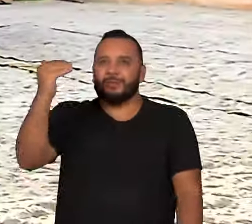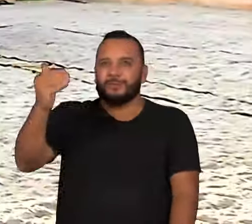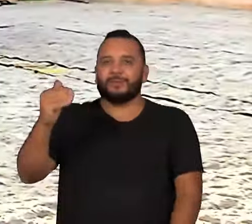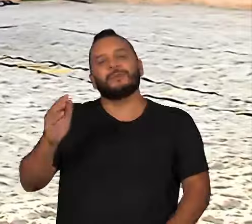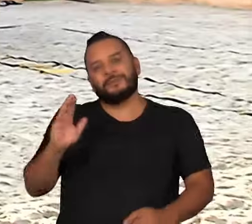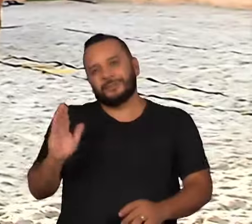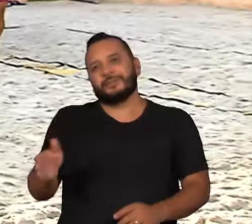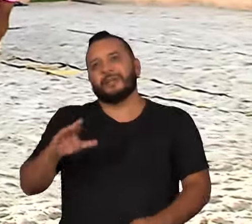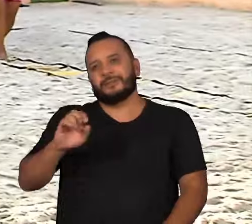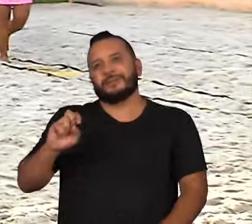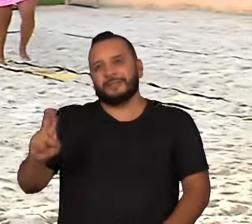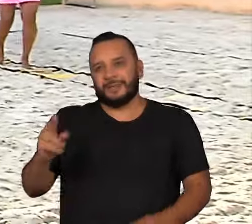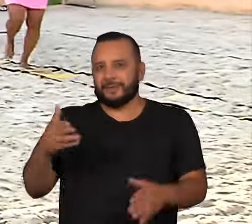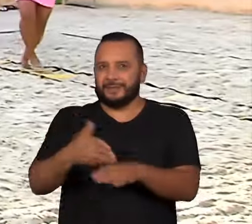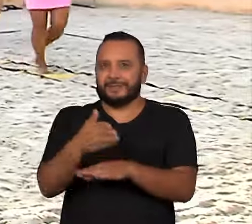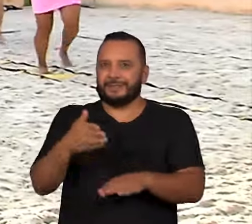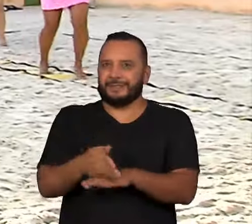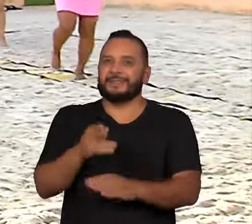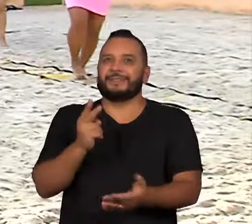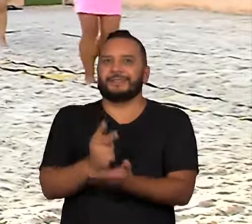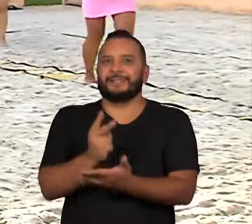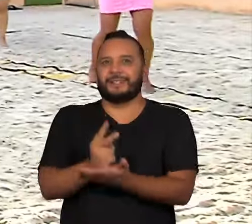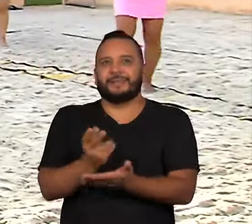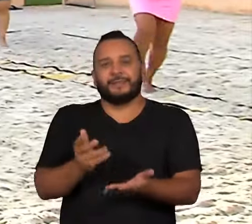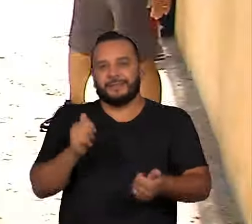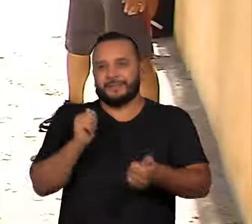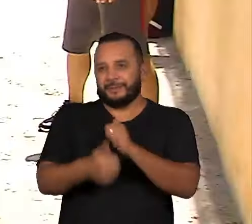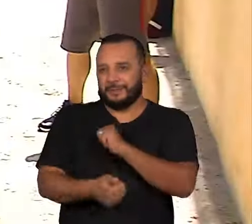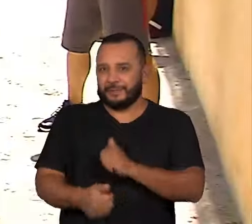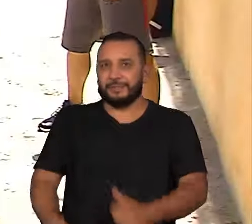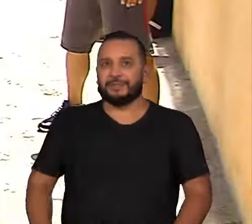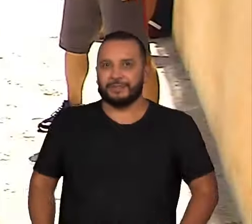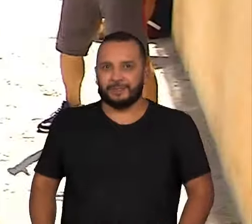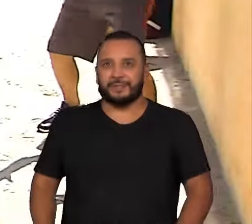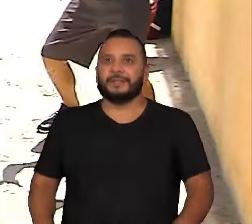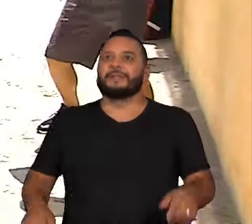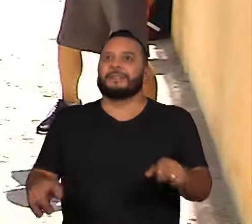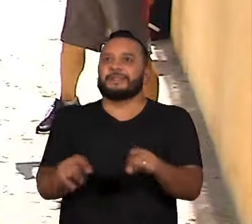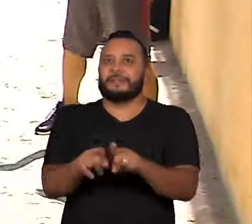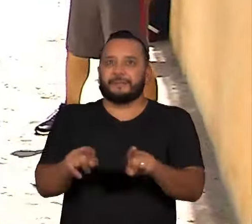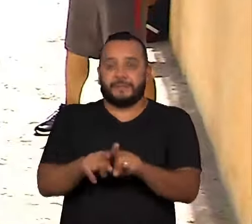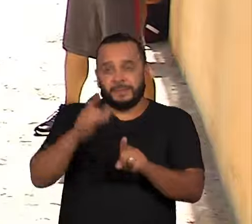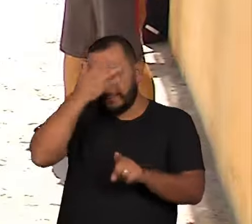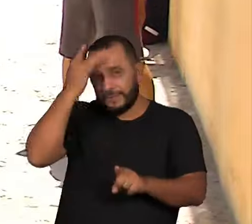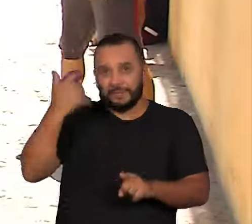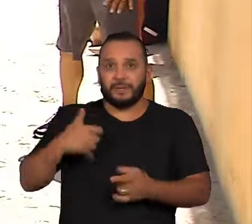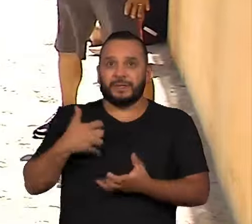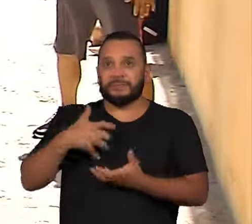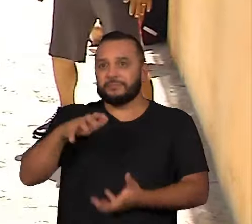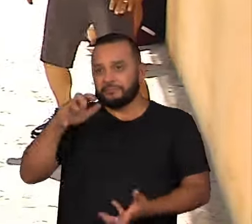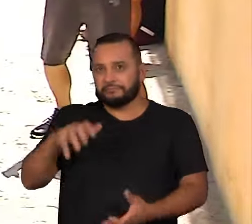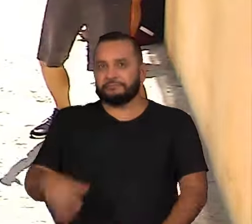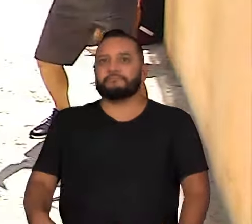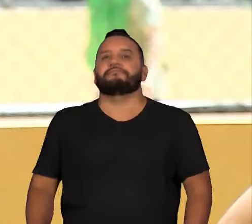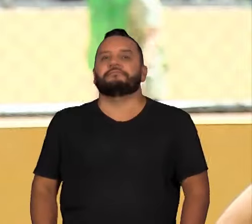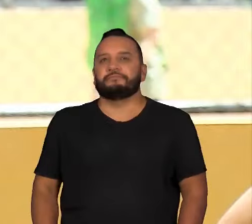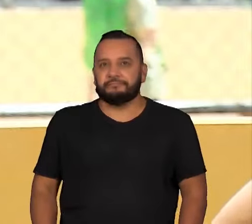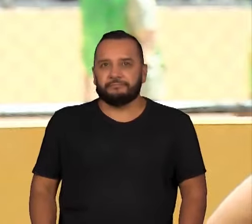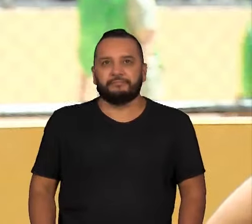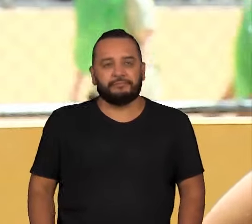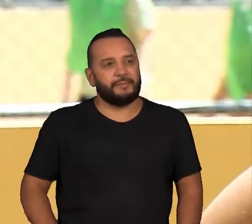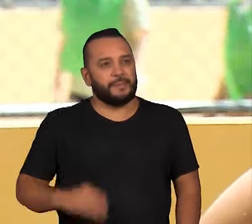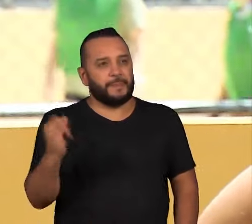já participam regularmente das aulas esportivas, incluindo o público da terceira idade. É